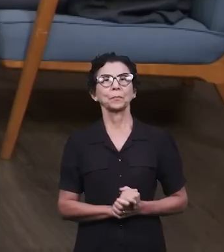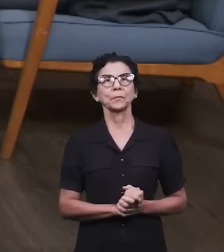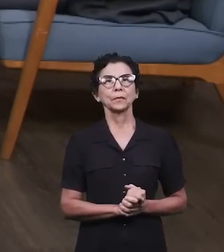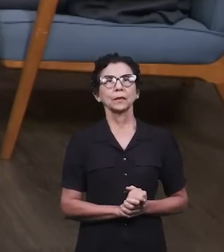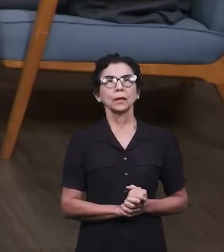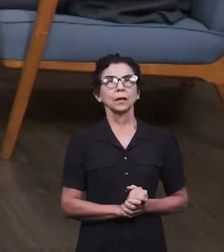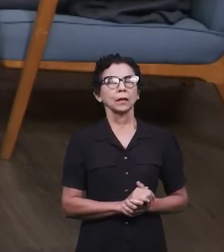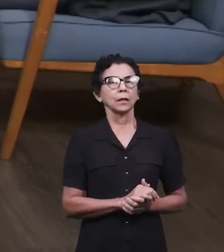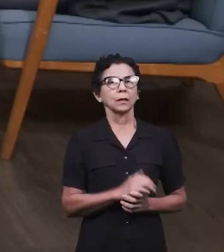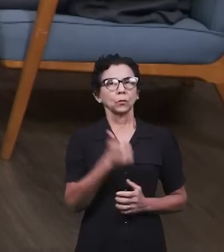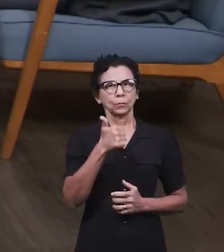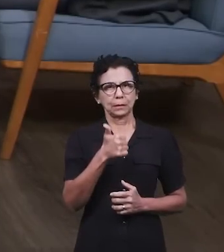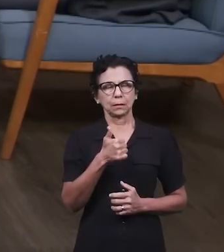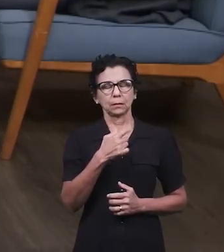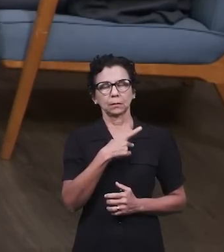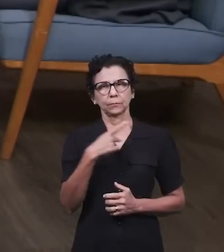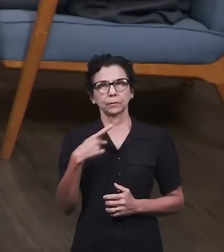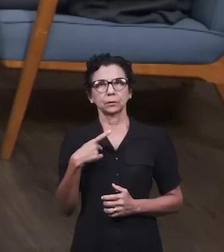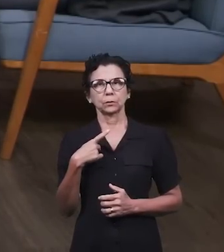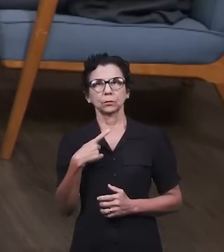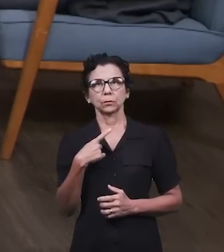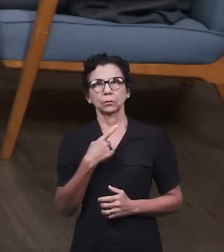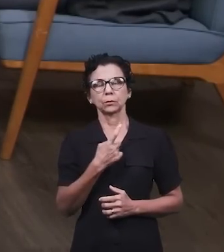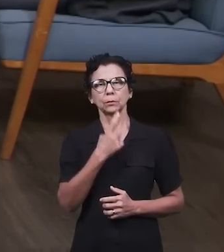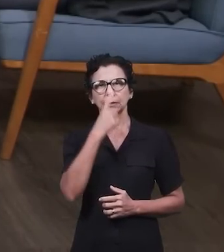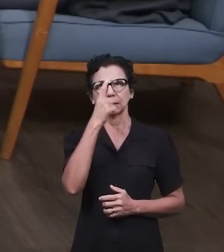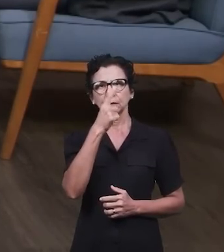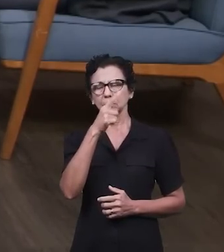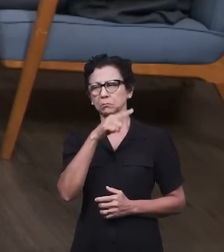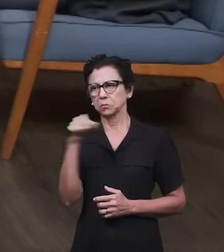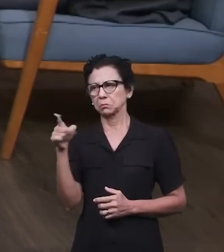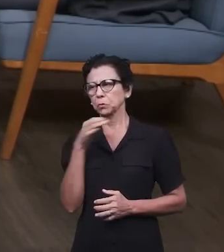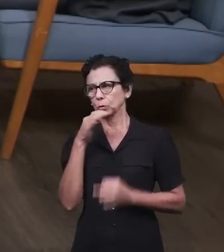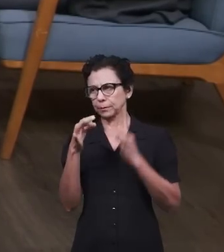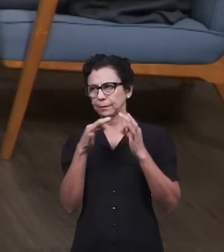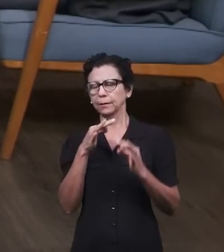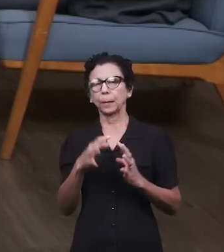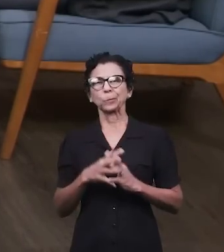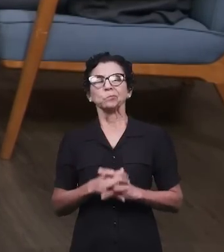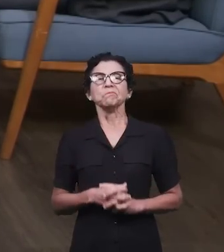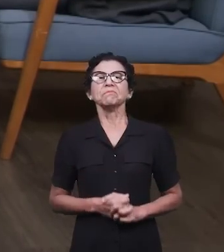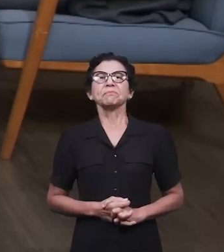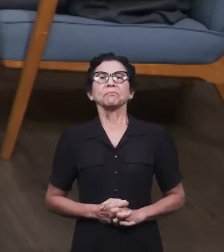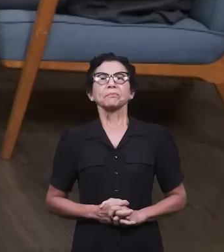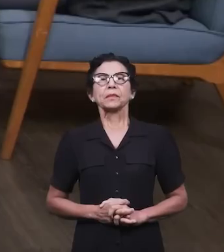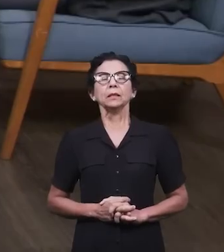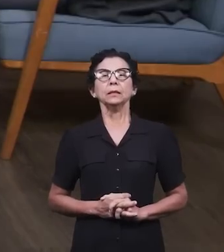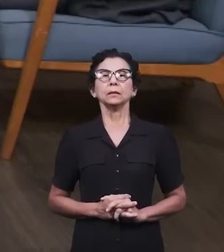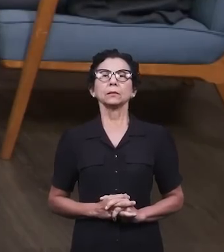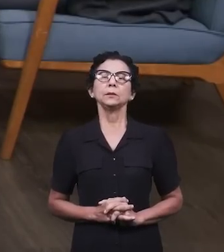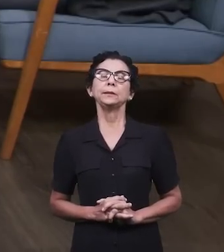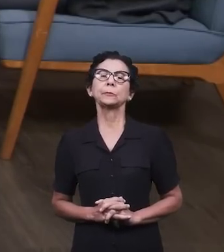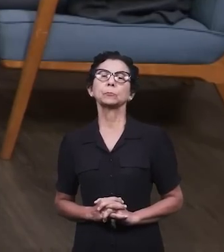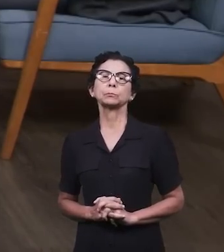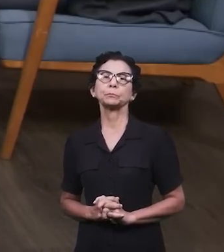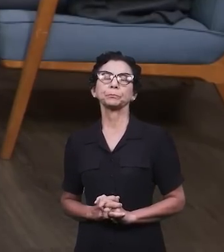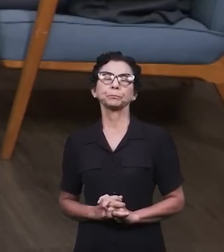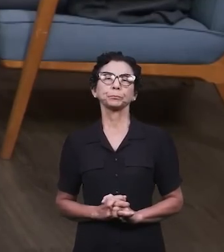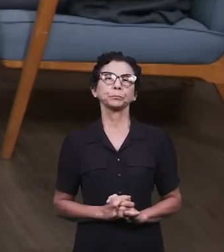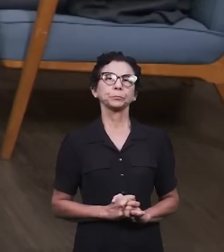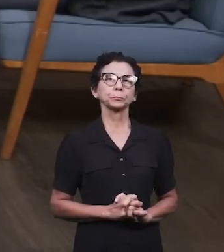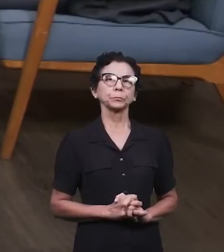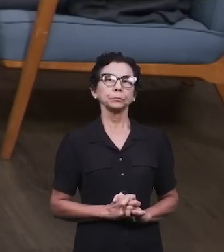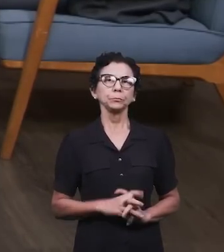demais podem comentar qual o título que foi aplicado aqui